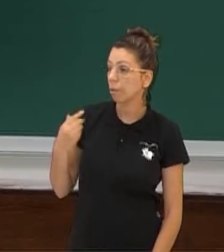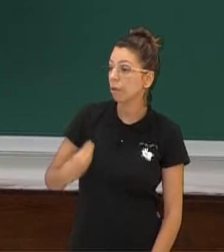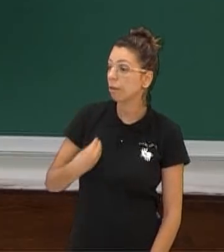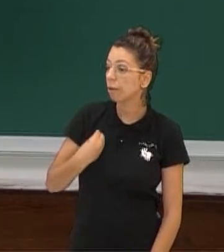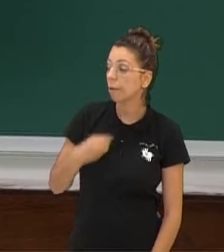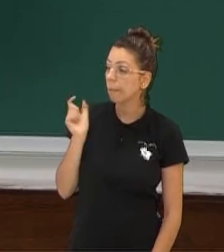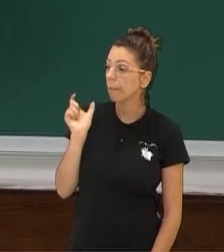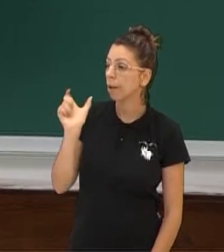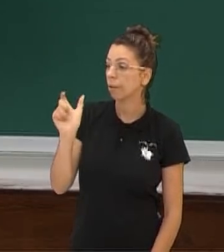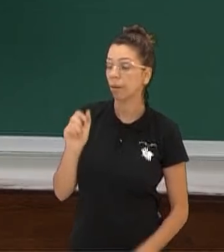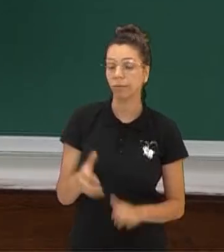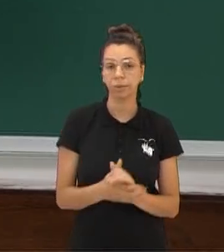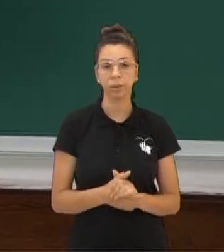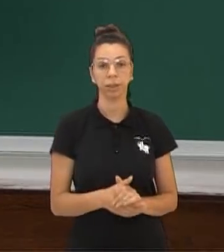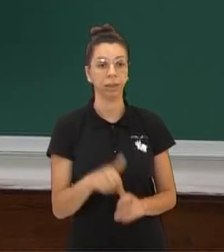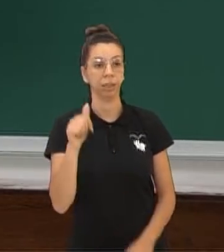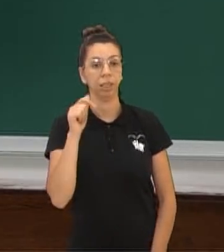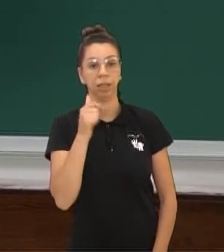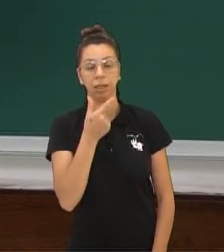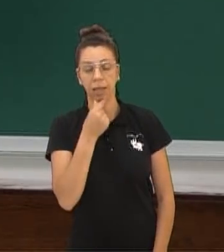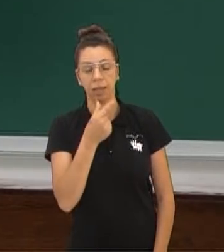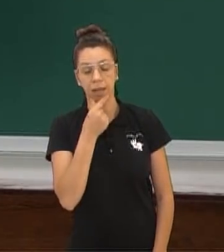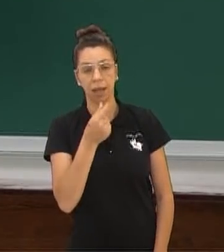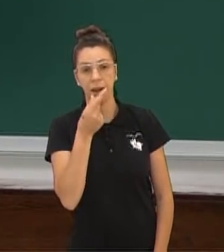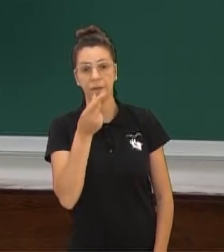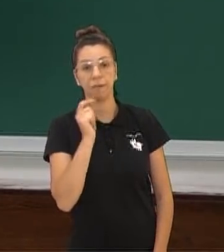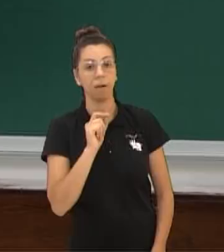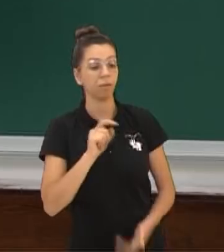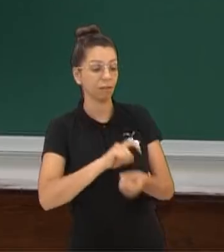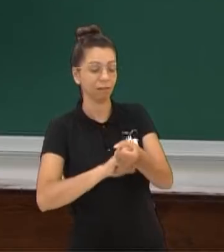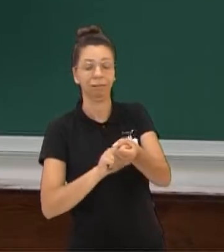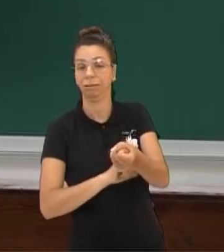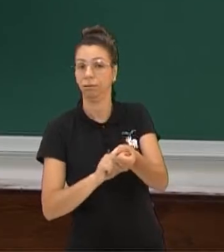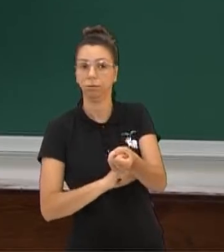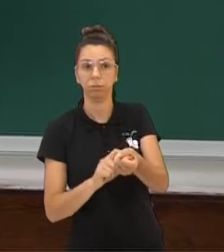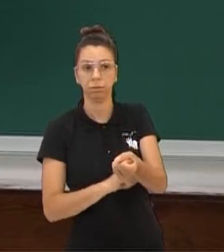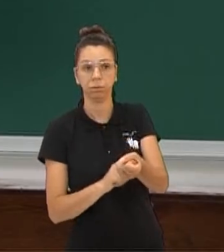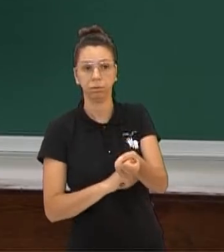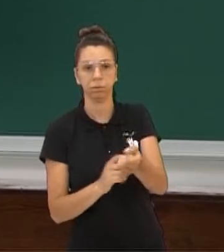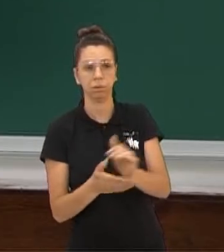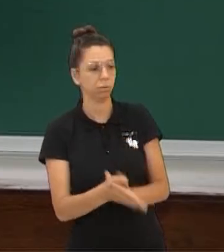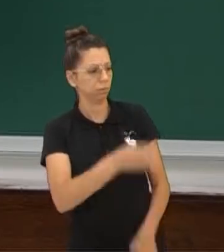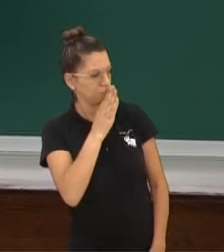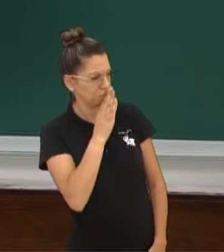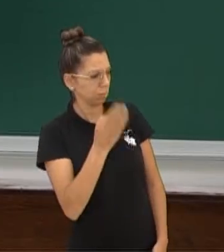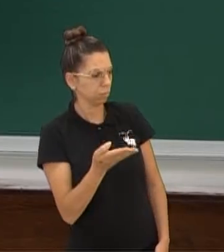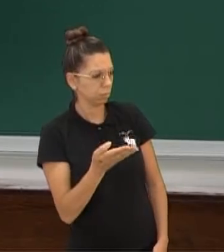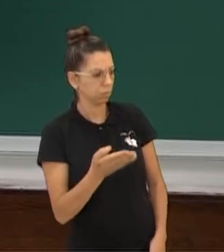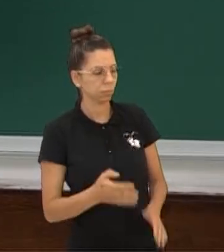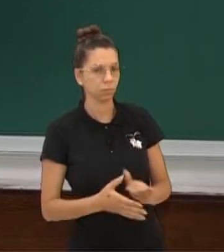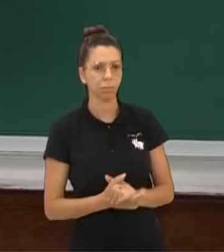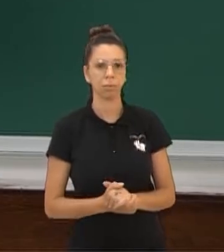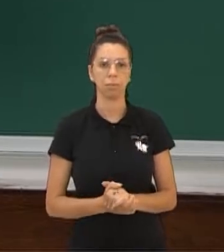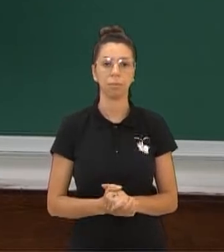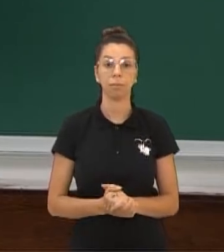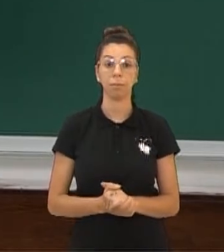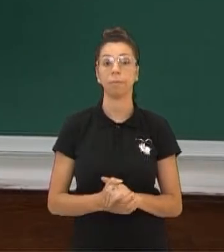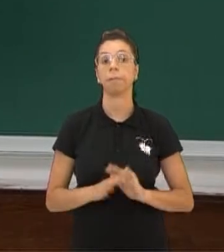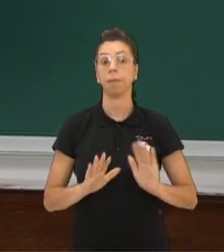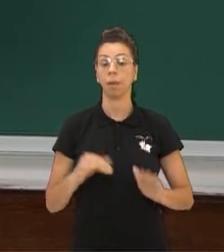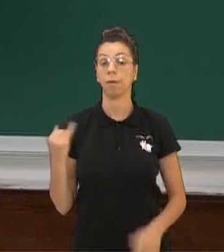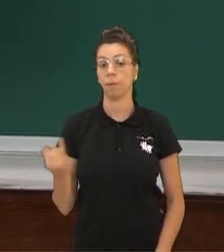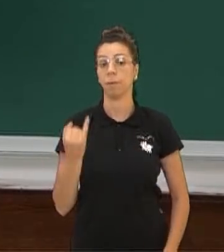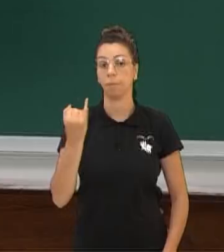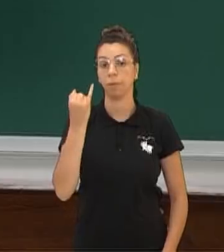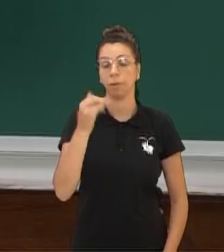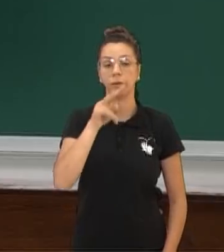ele fica ali irritado, né, no final e fala, shut up. Cale-se, né? Então, vejam bem, é sempre importante, quando você